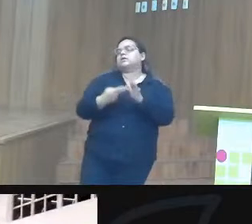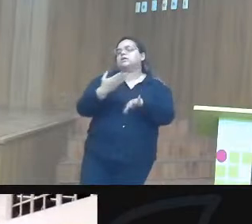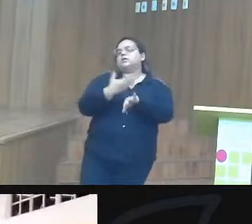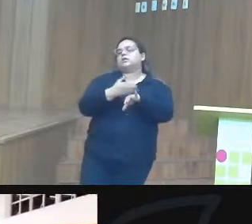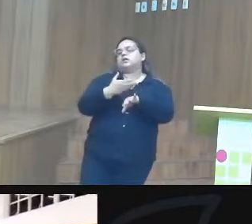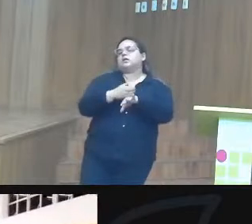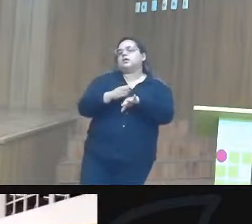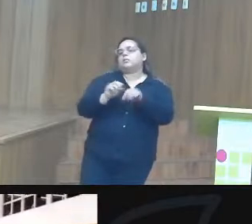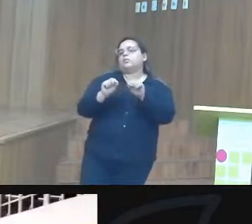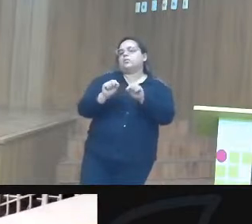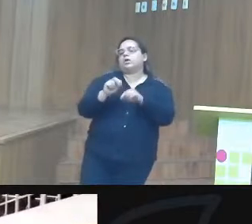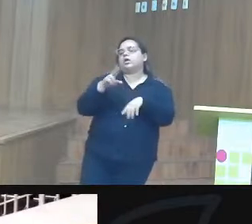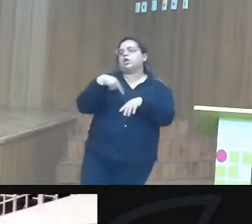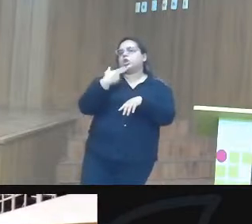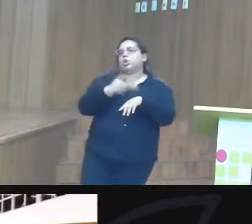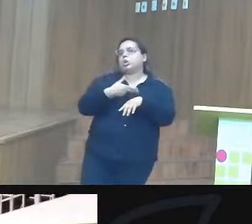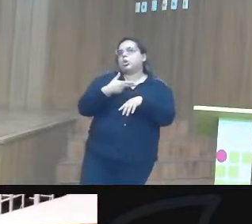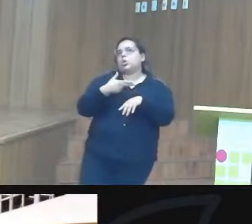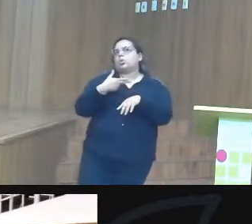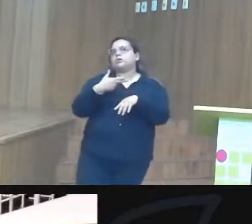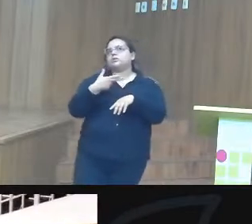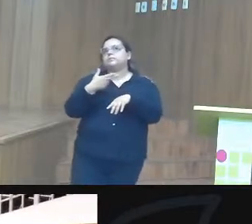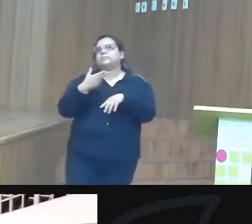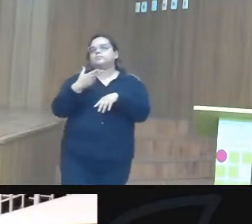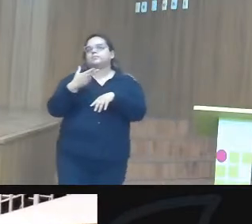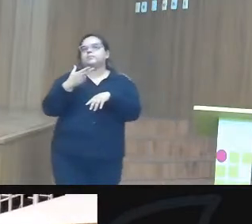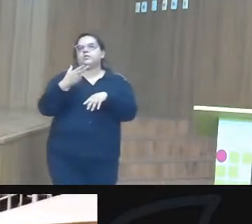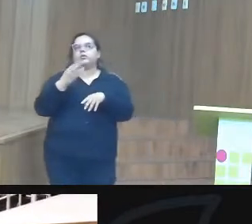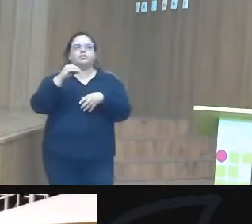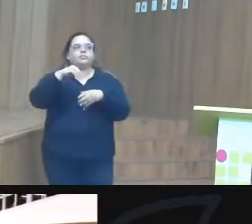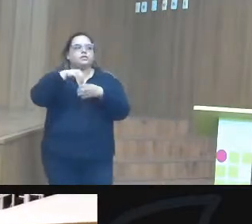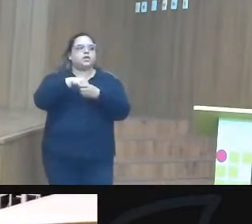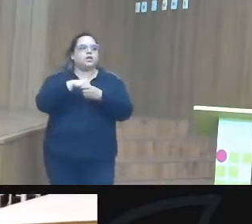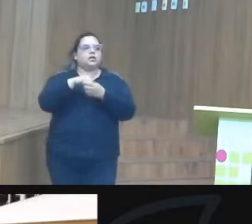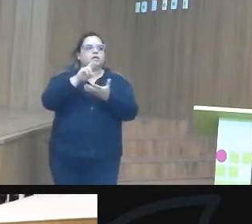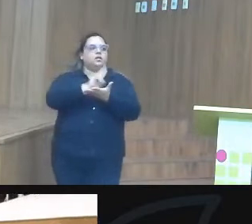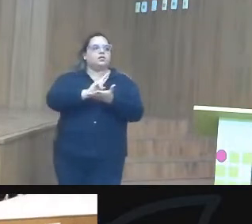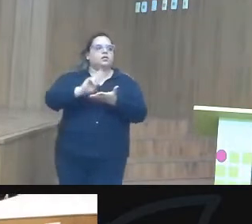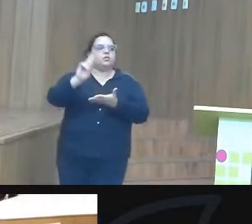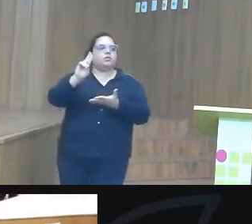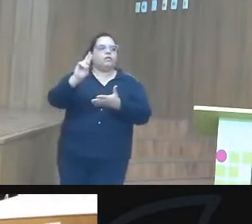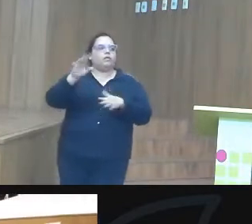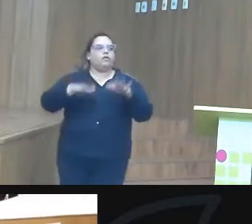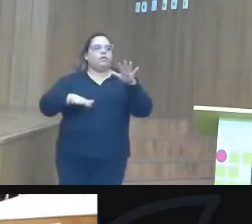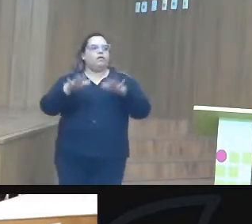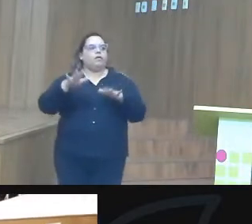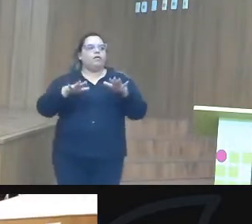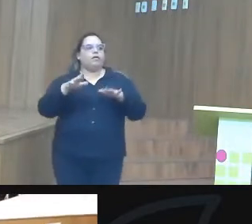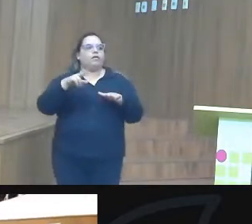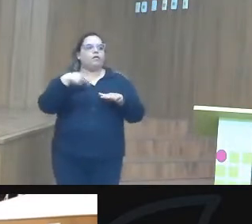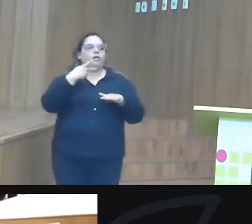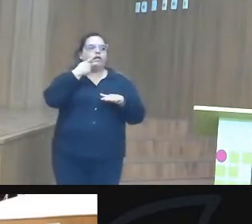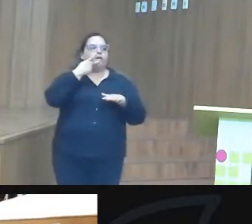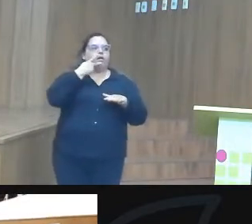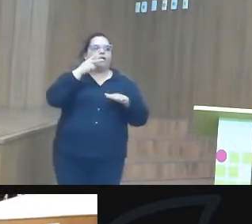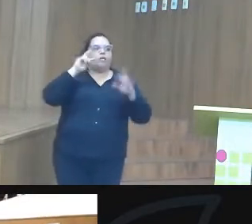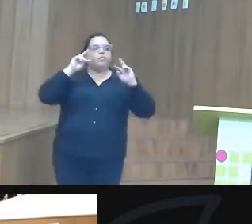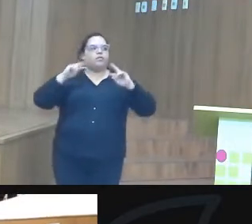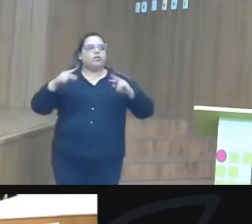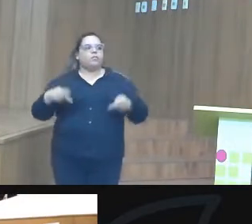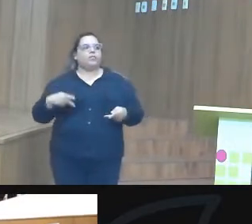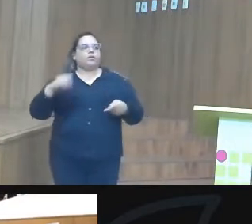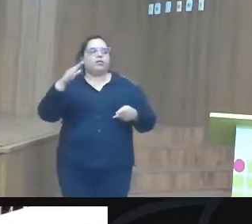porque a gente, dentro da universidade, às vezes a gente fala, humanas fica lá naquele lado de lá, os